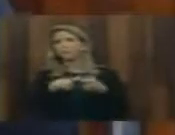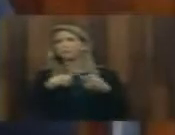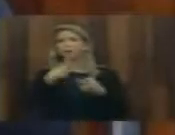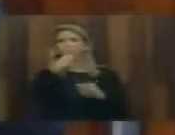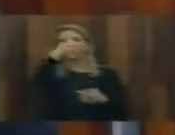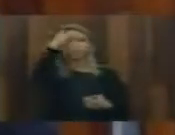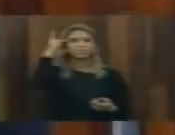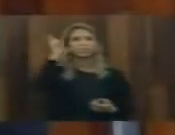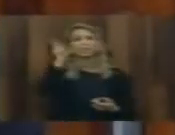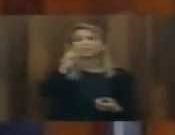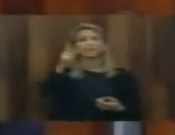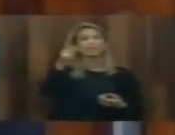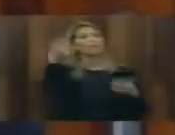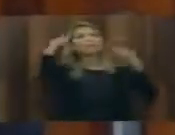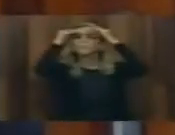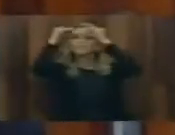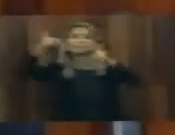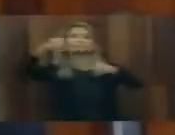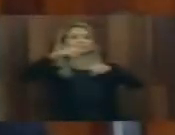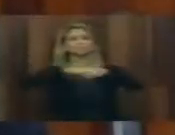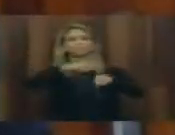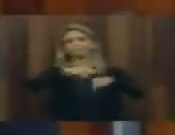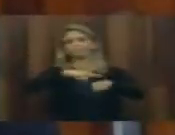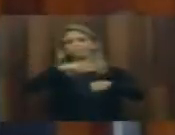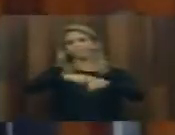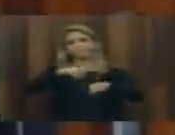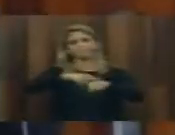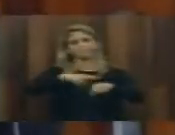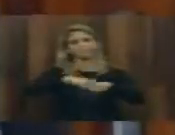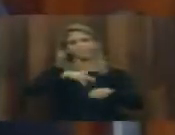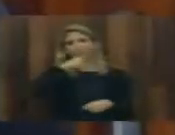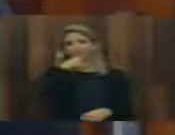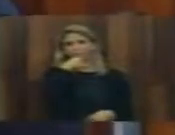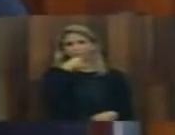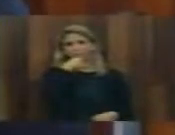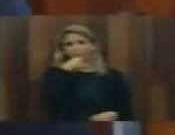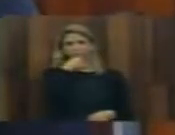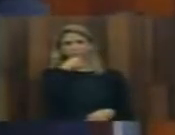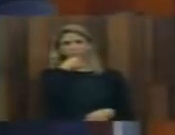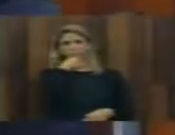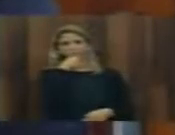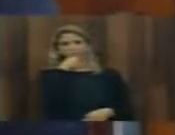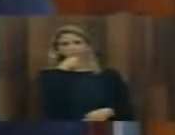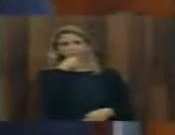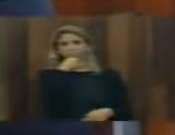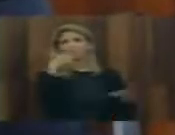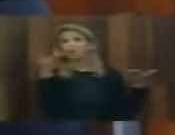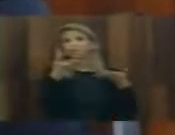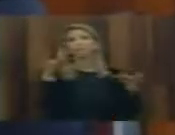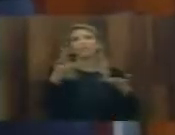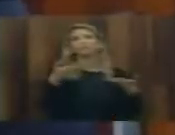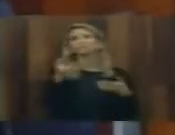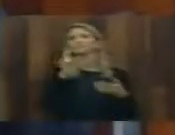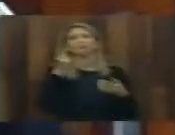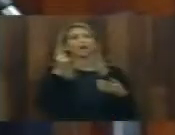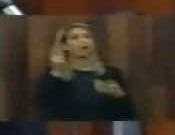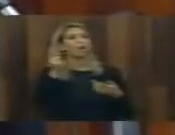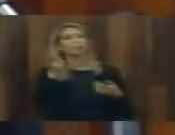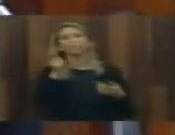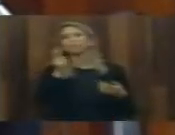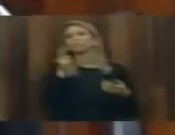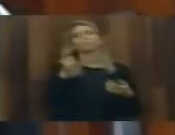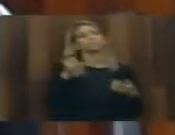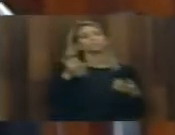os prazos. Lamentavelmente. Tá? Então, hoje já não está mais na prefeitura, foi mandado embora